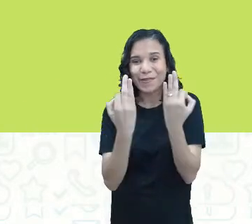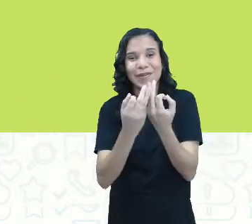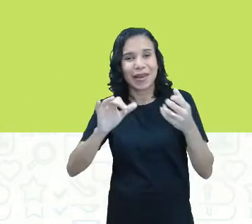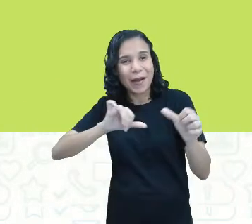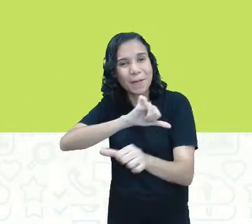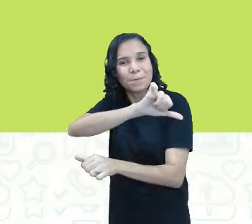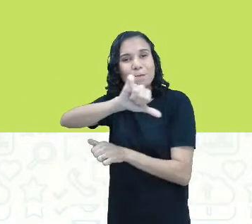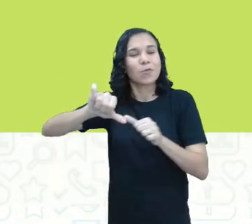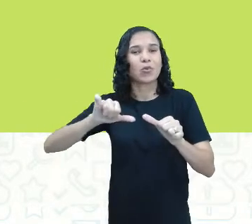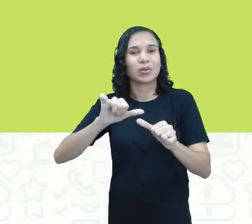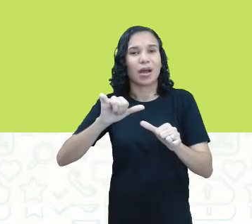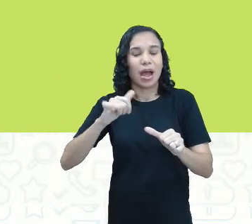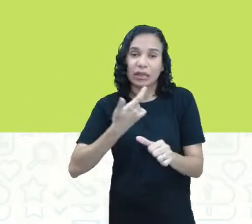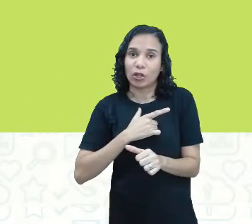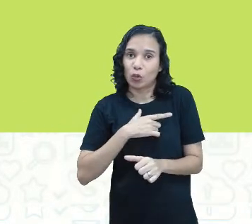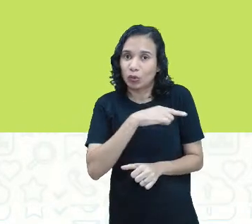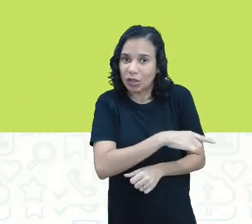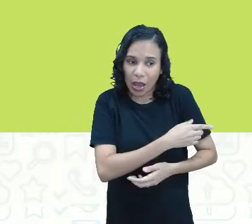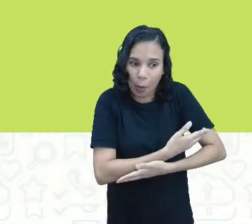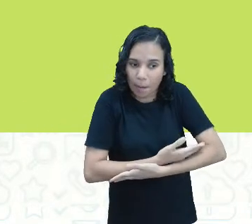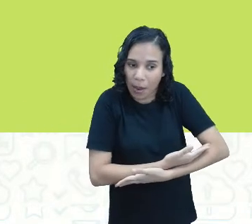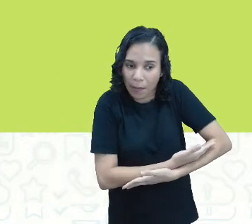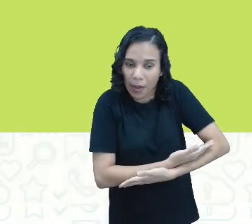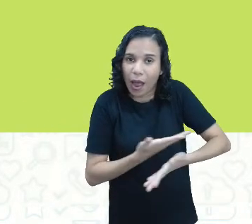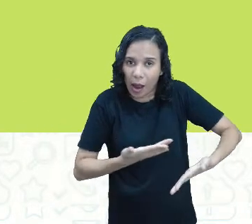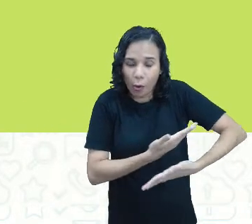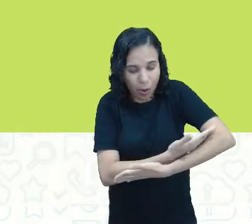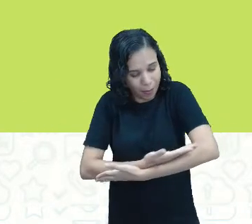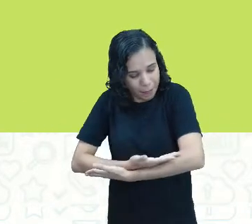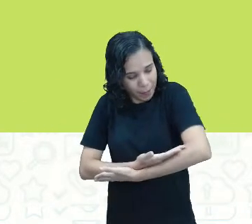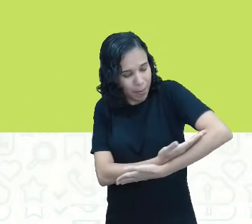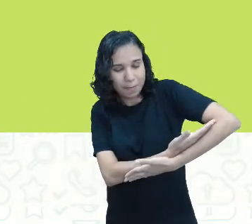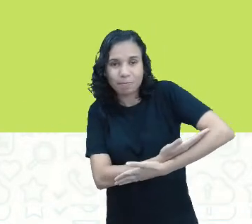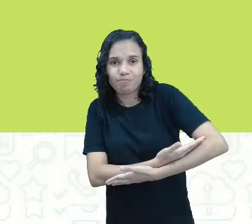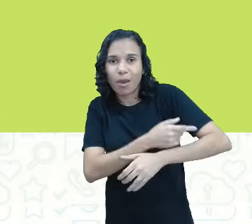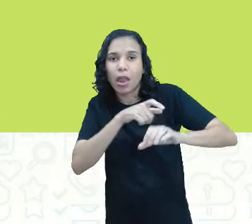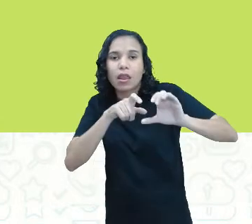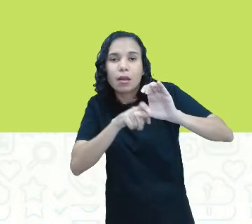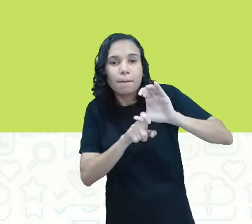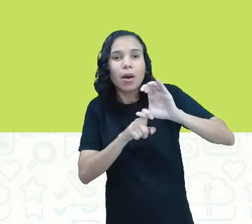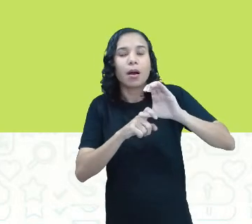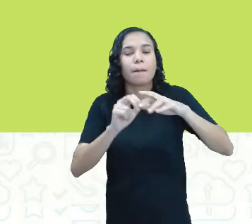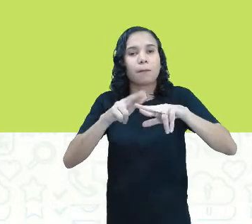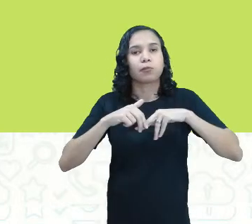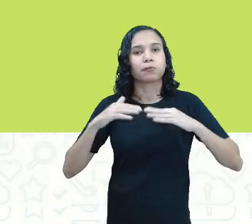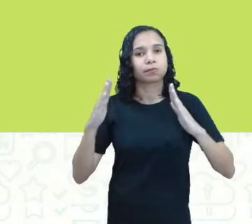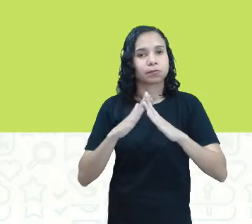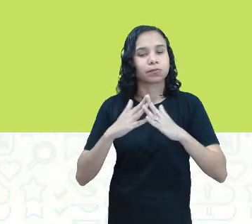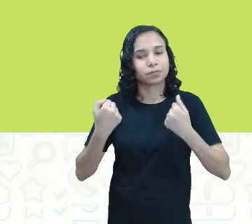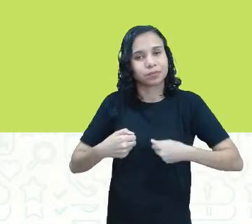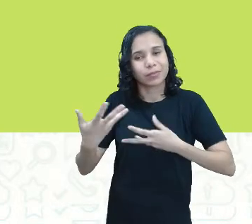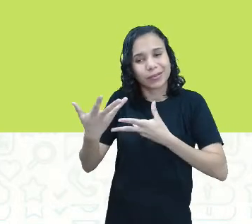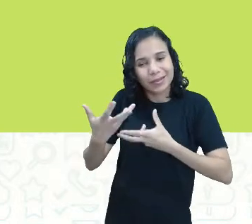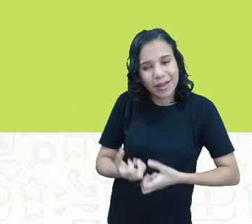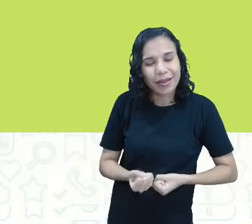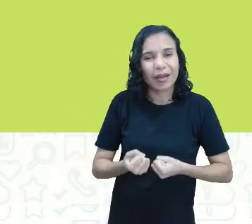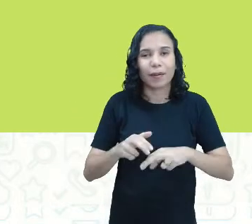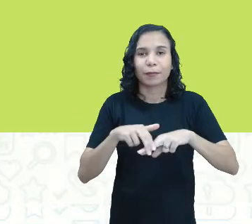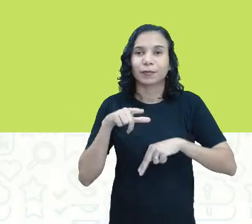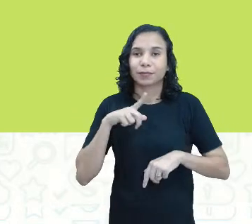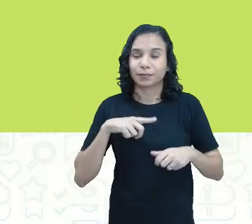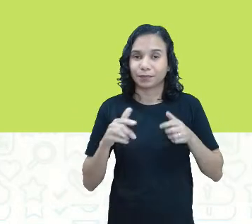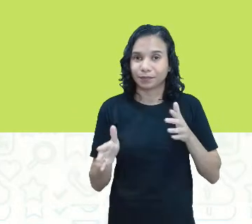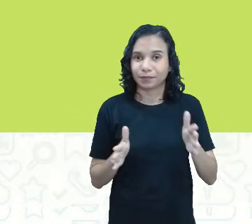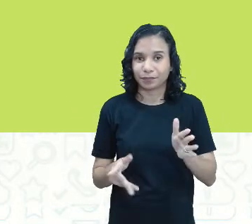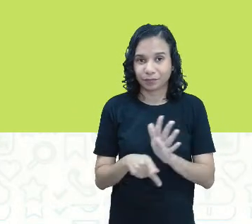é? Nós não tínhamos aquele ser que depende de nós para tudo. Então, é importante que a casa realmente recepcione bem. E vem a fase